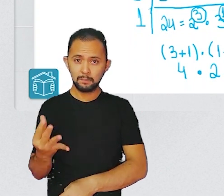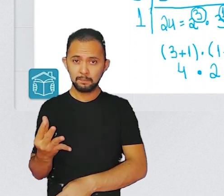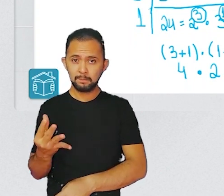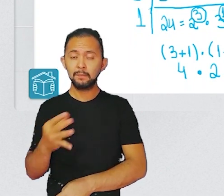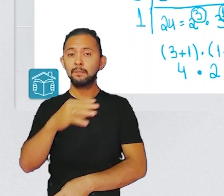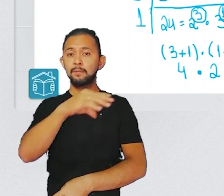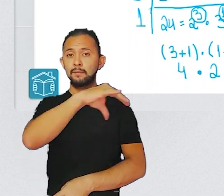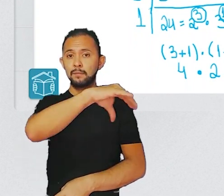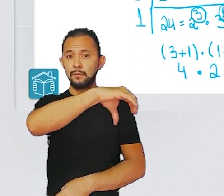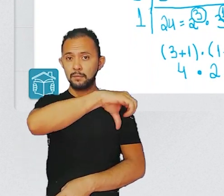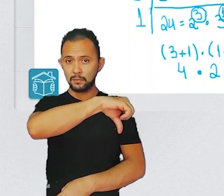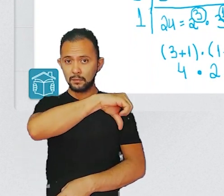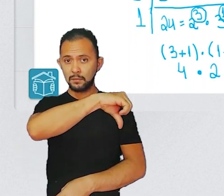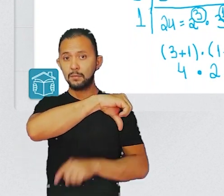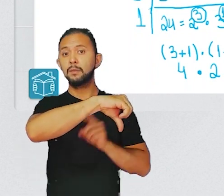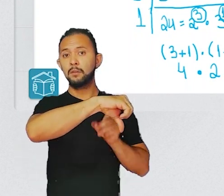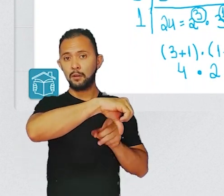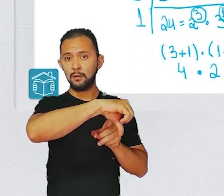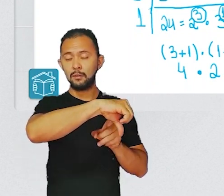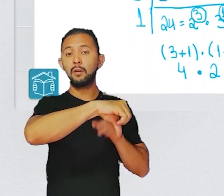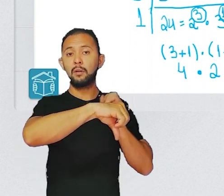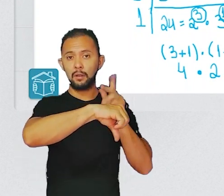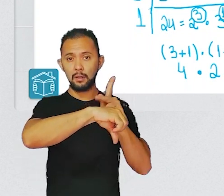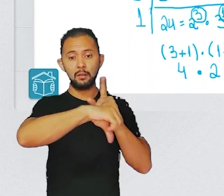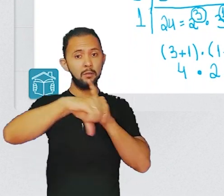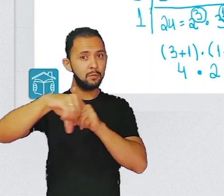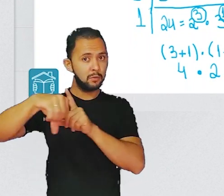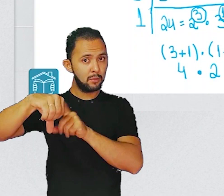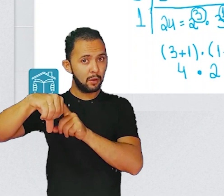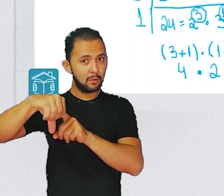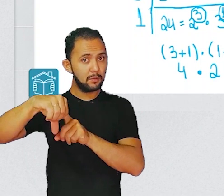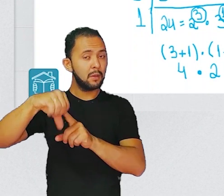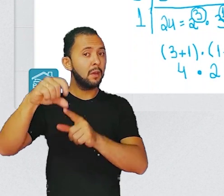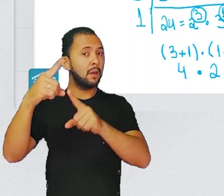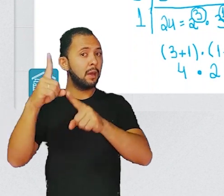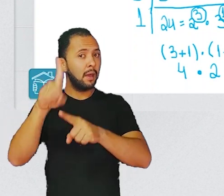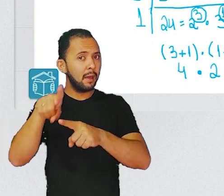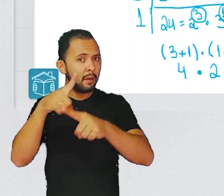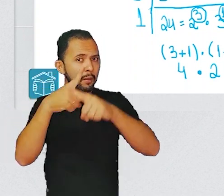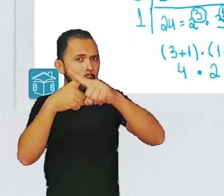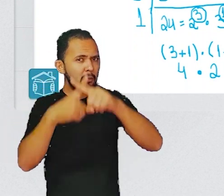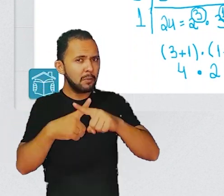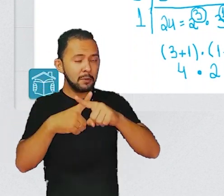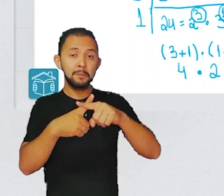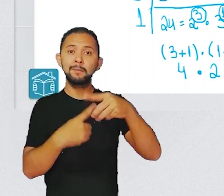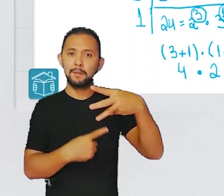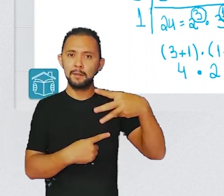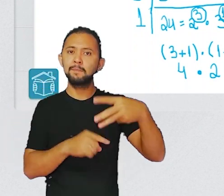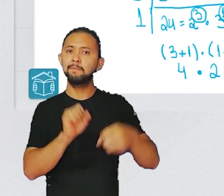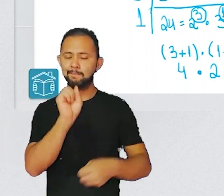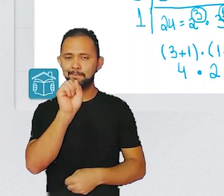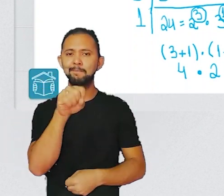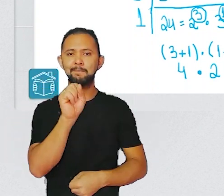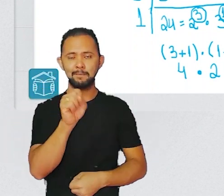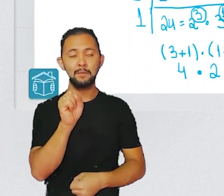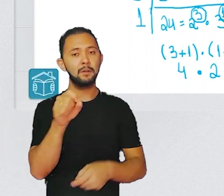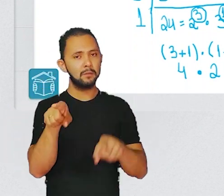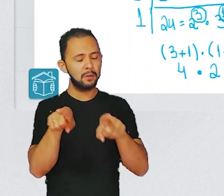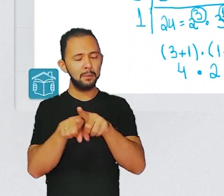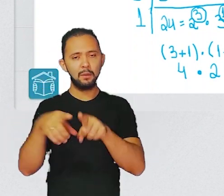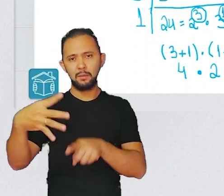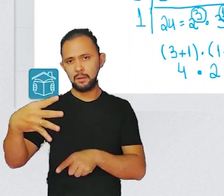formam 45. 4 mais 5, 9. Então, no caso, o 9 é um múltiplo de 3, 45